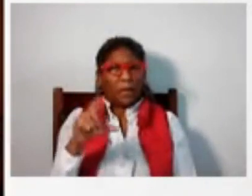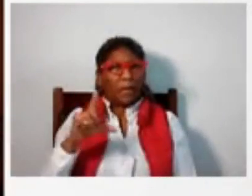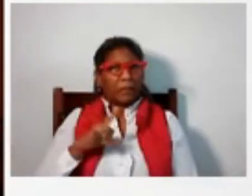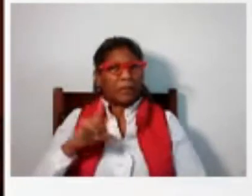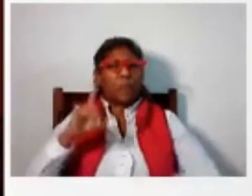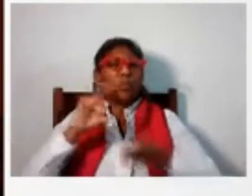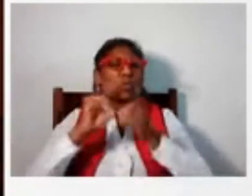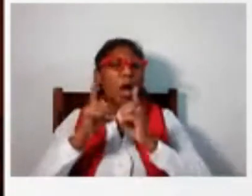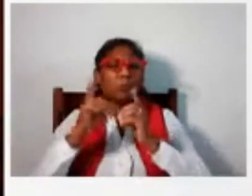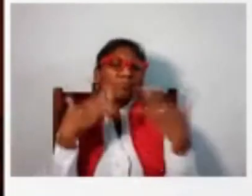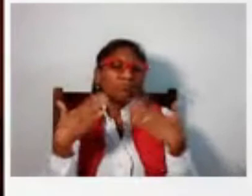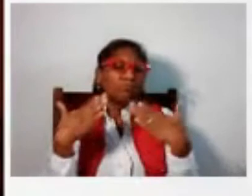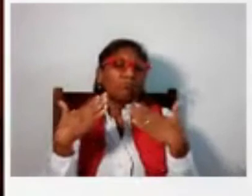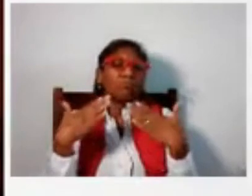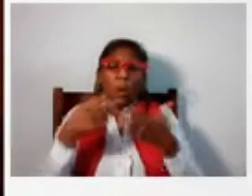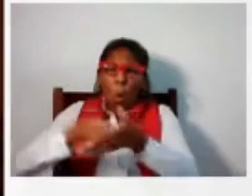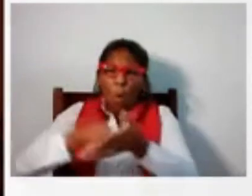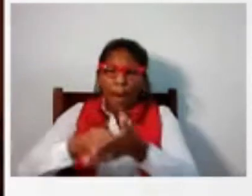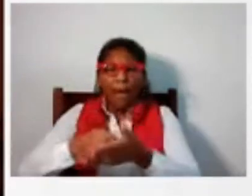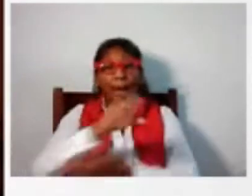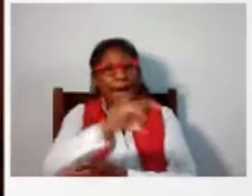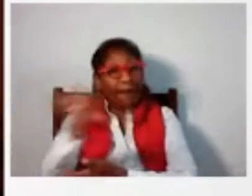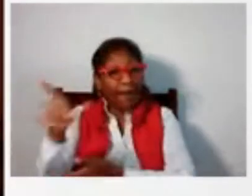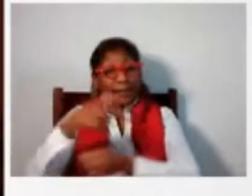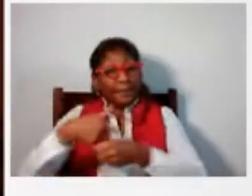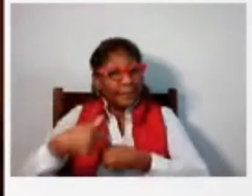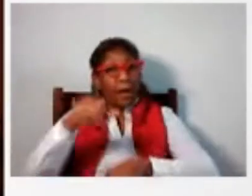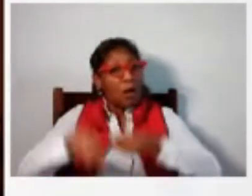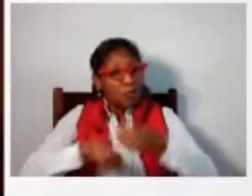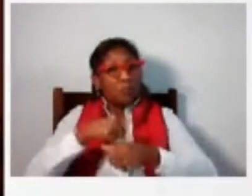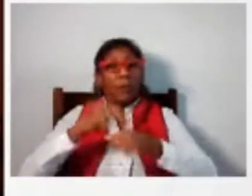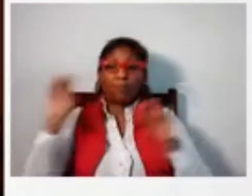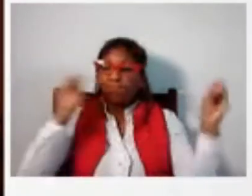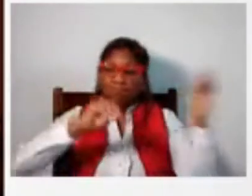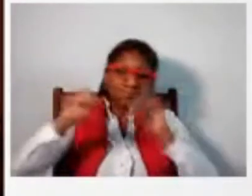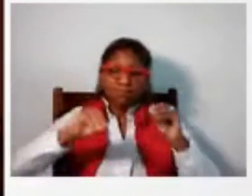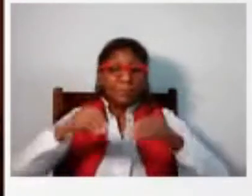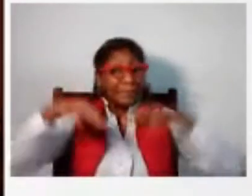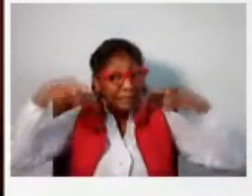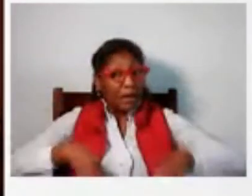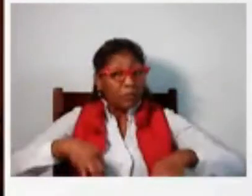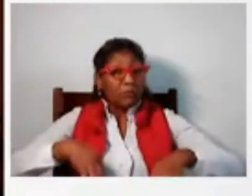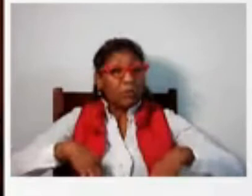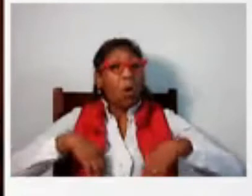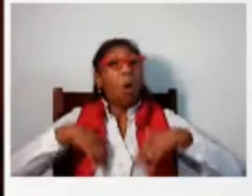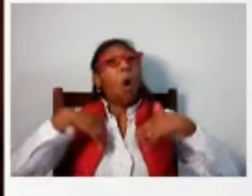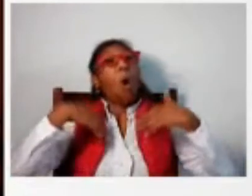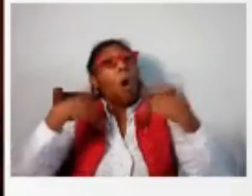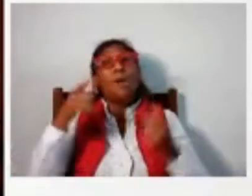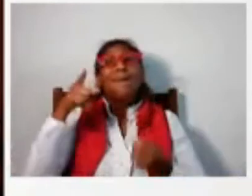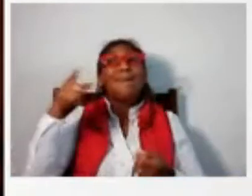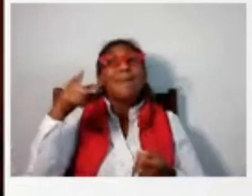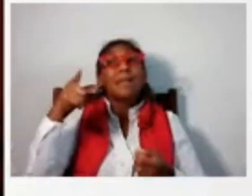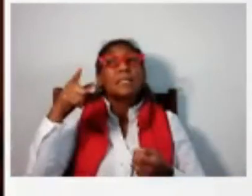e uma possível solução para cobrar que os municípios preencham corretamente os dados ou que essa defasagem deixe de influenciar